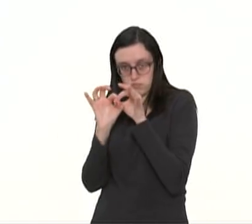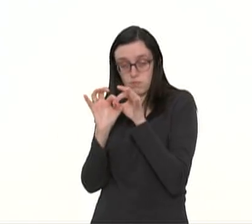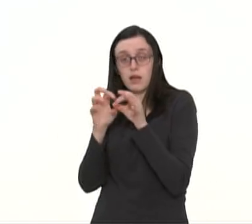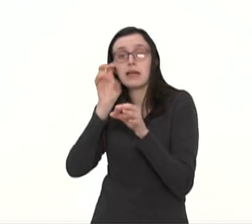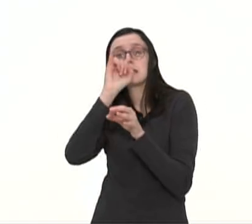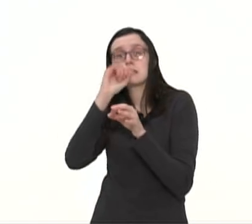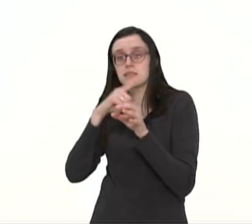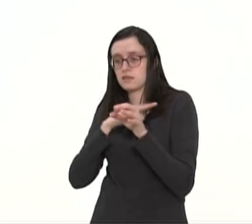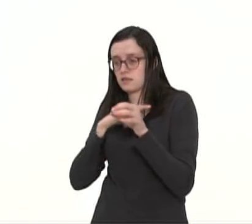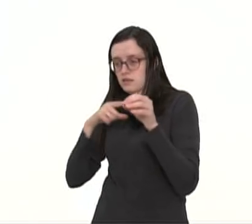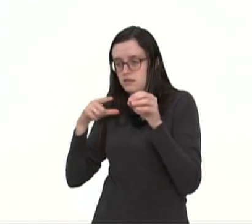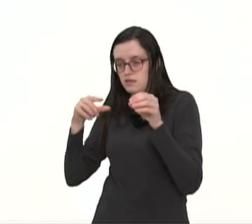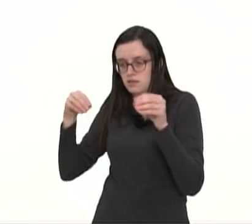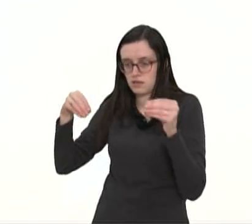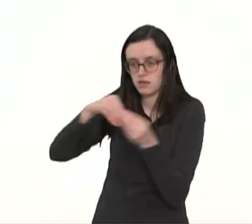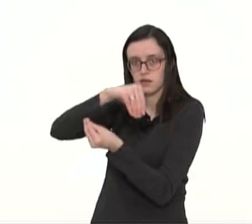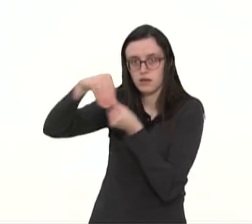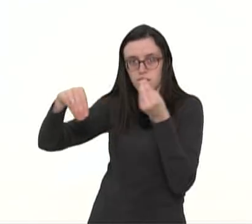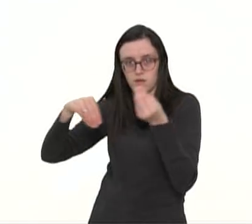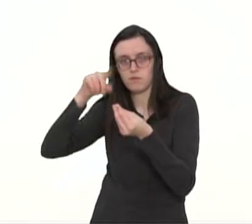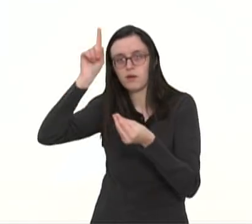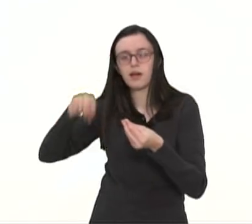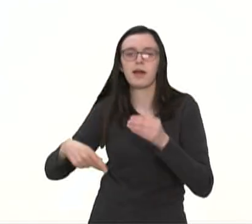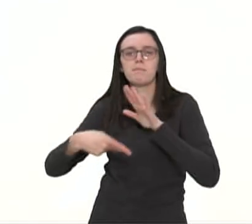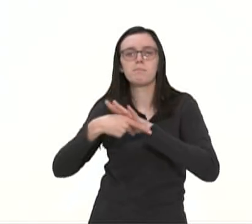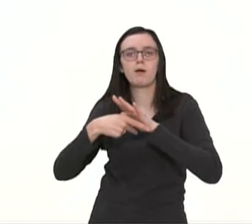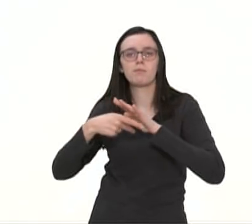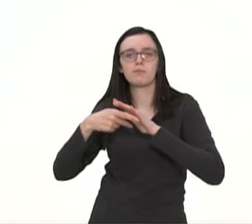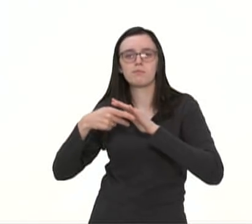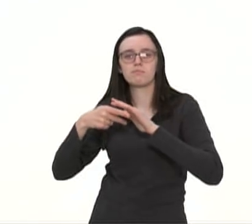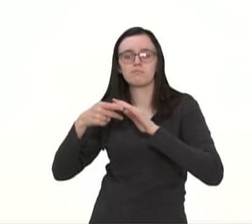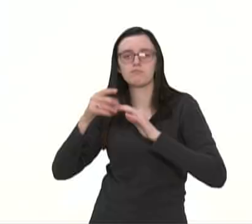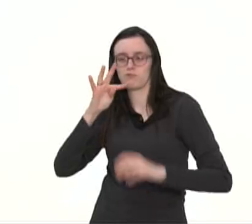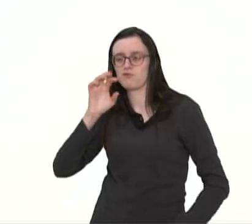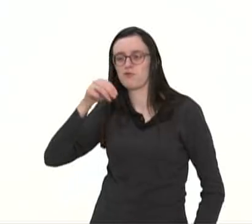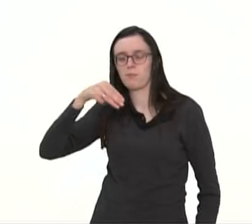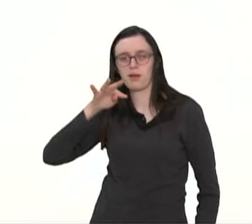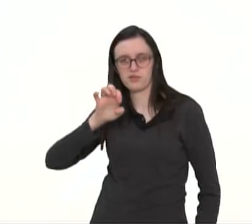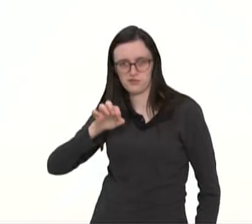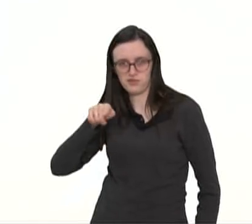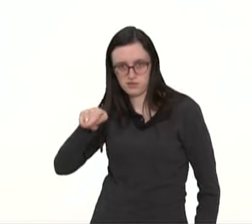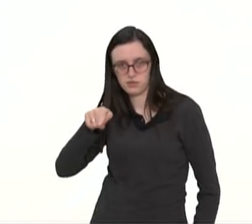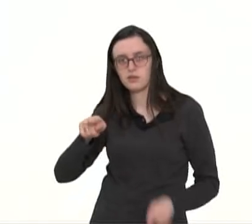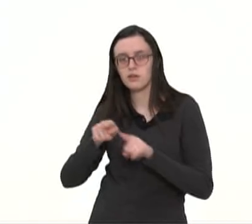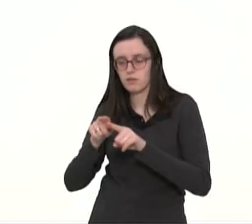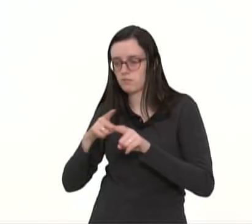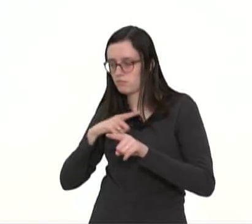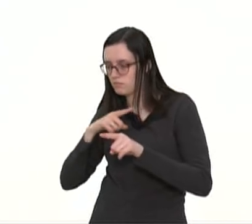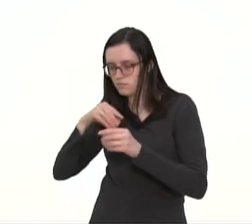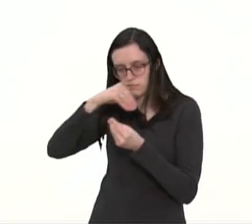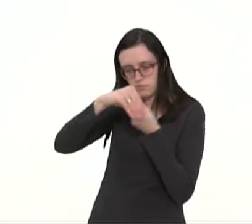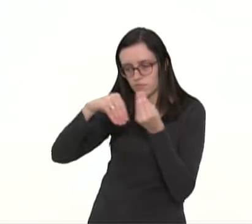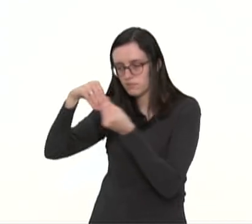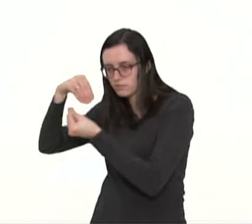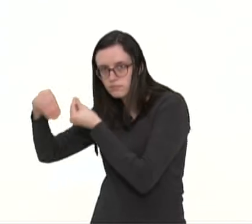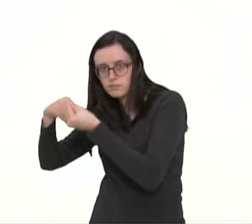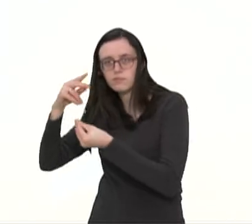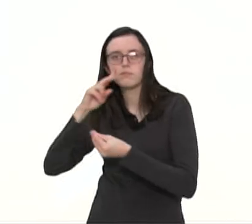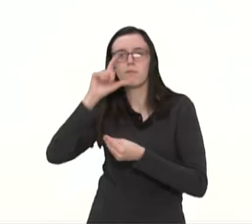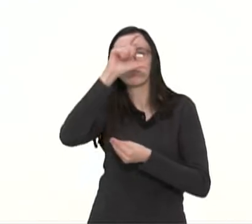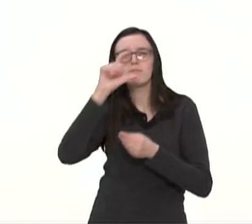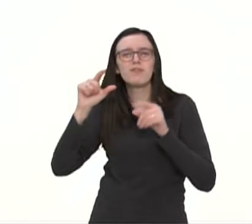cruzamento entre um tomateiro de genótipo azão-azinho, cezão-cezinho e outro de genótipo